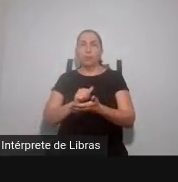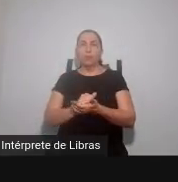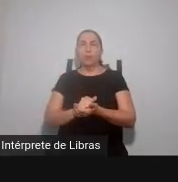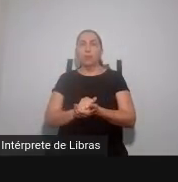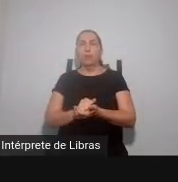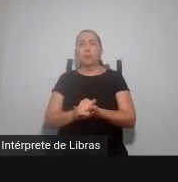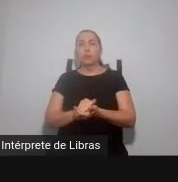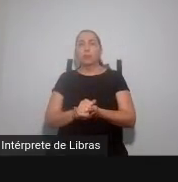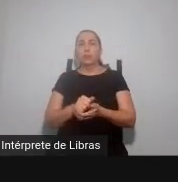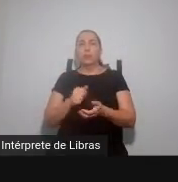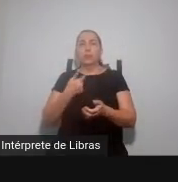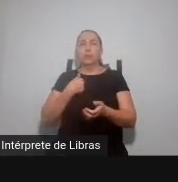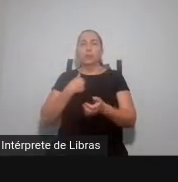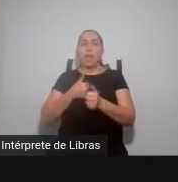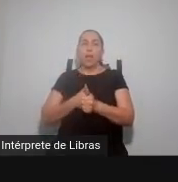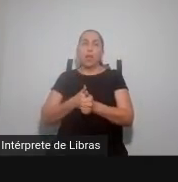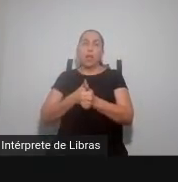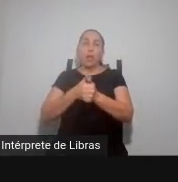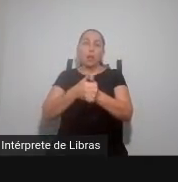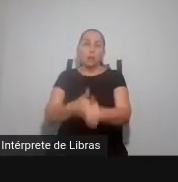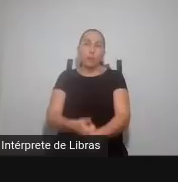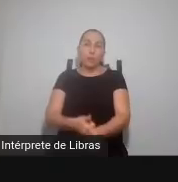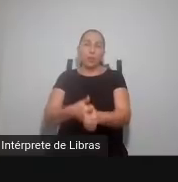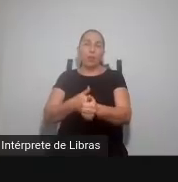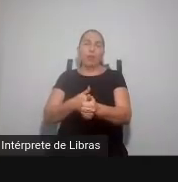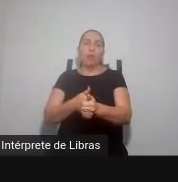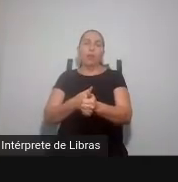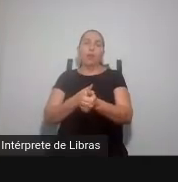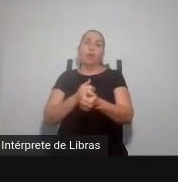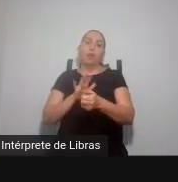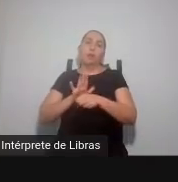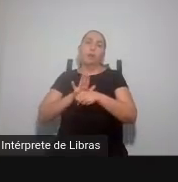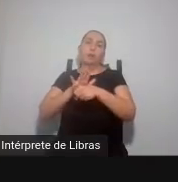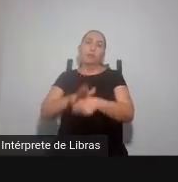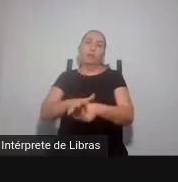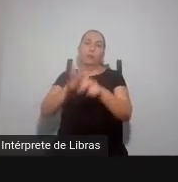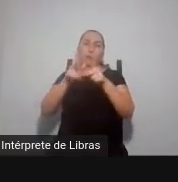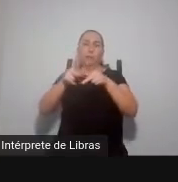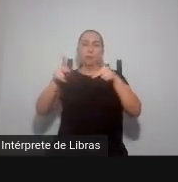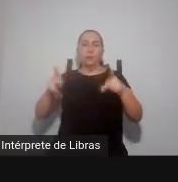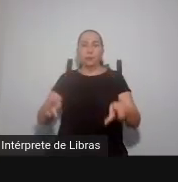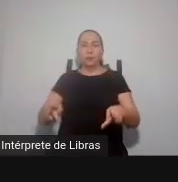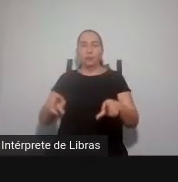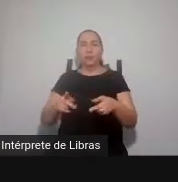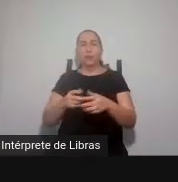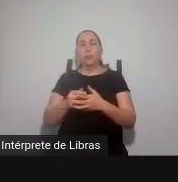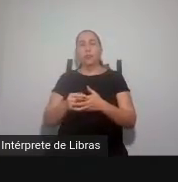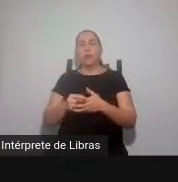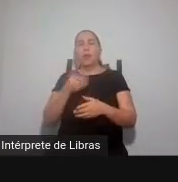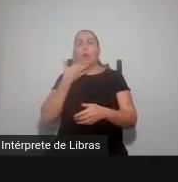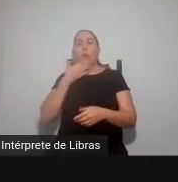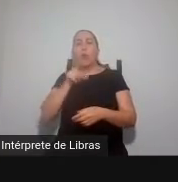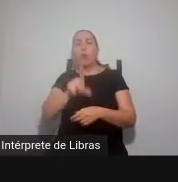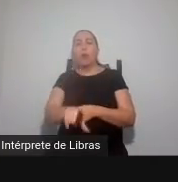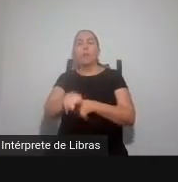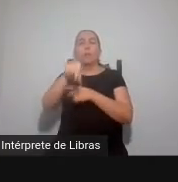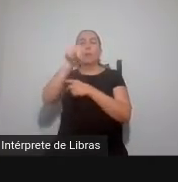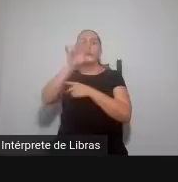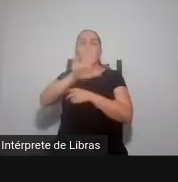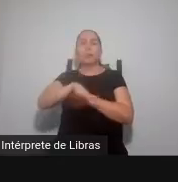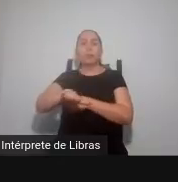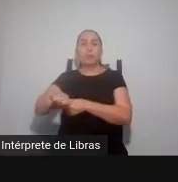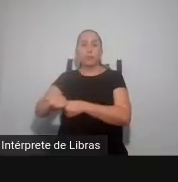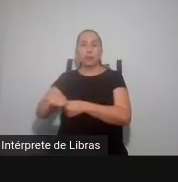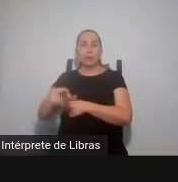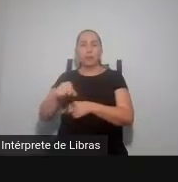de acompanhar as intervenções das professoras, de verem as reações das crianças, as suas preferências. Então, é com essa